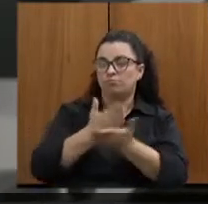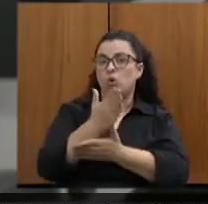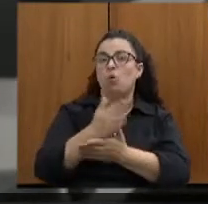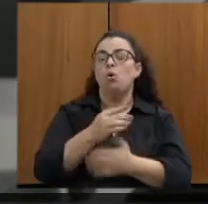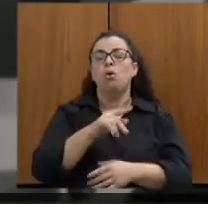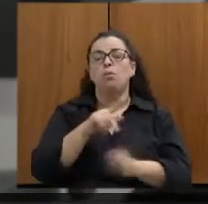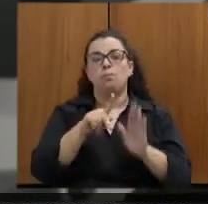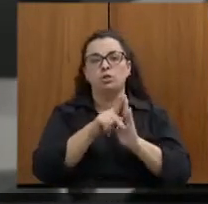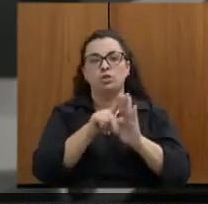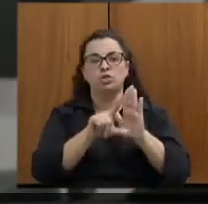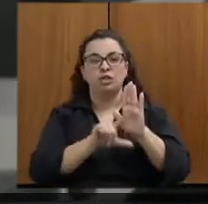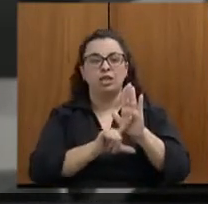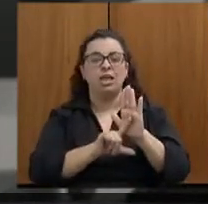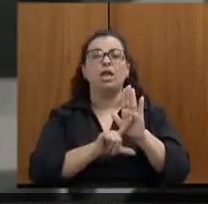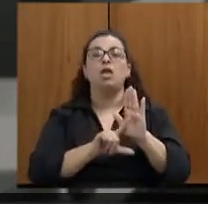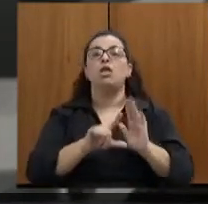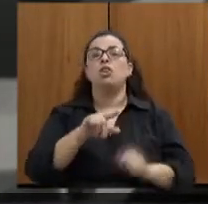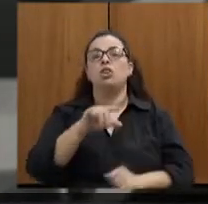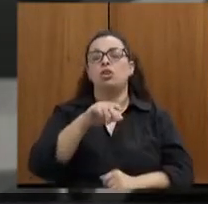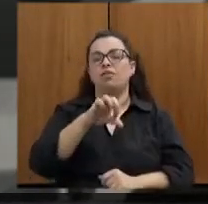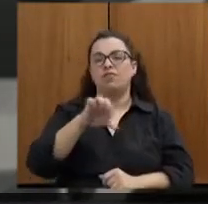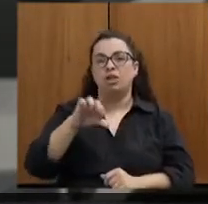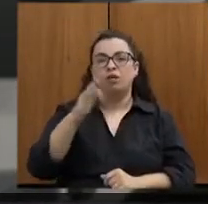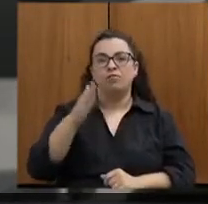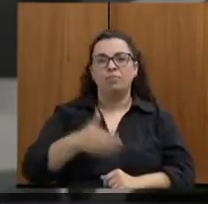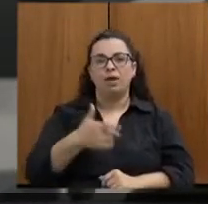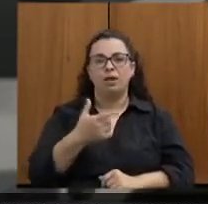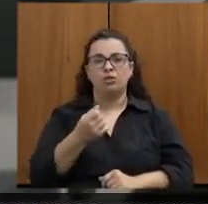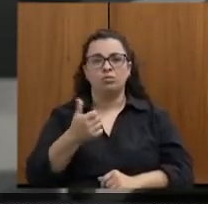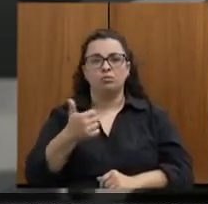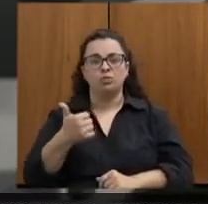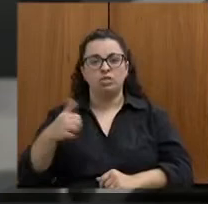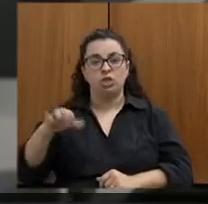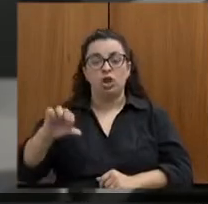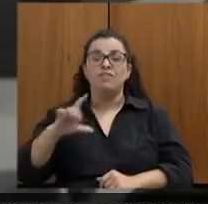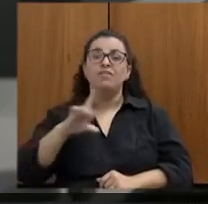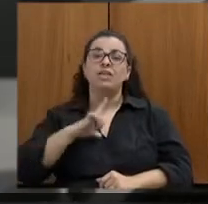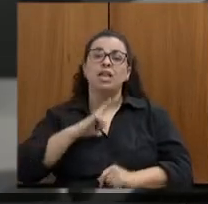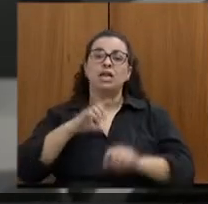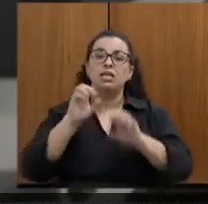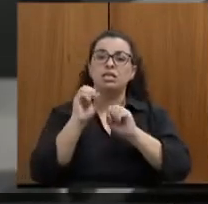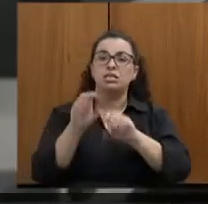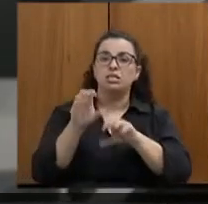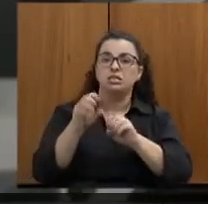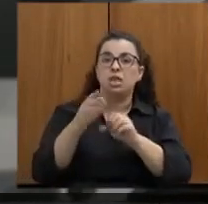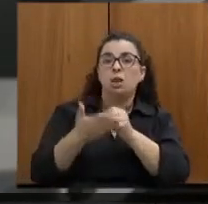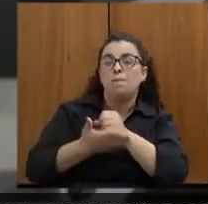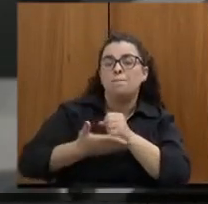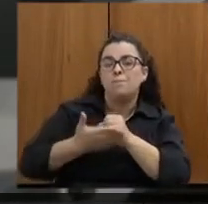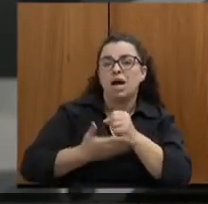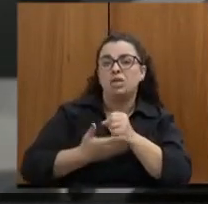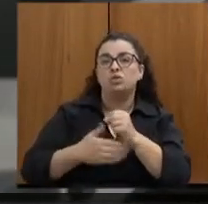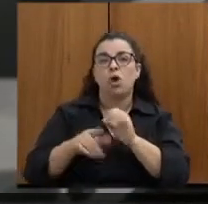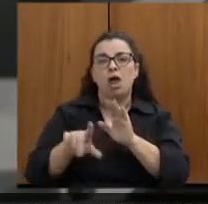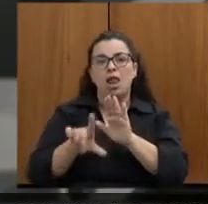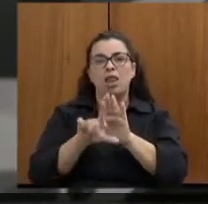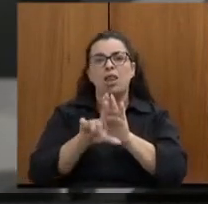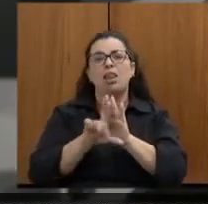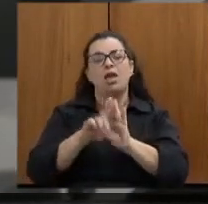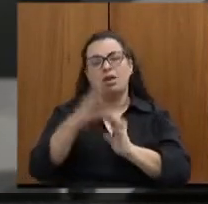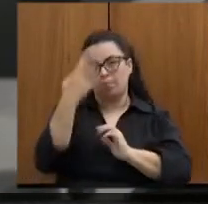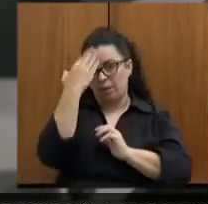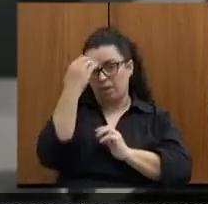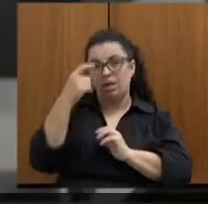99/2019, que inclui noções básicas da Lei Maria da Penha na política de educação, para que nós possamos trabalhar com meninos e